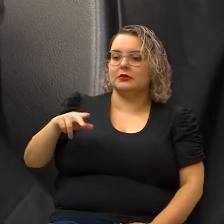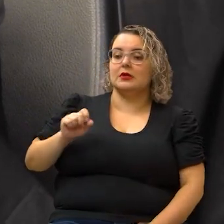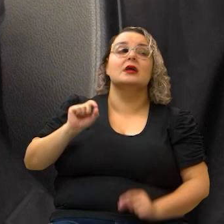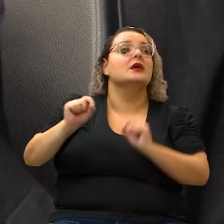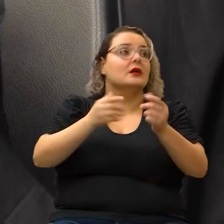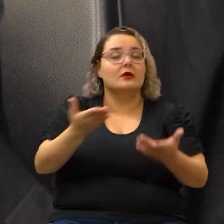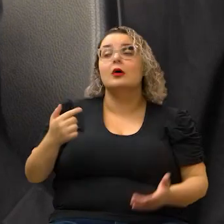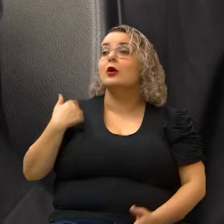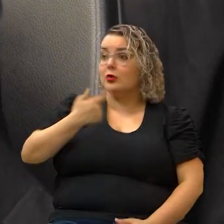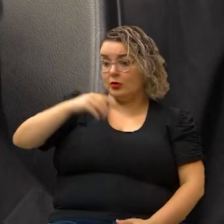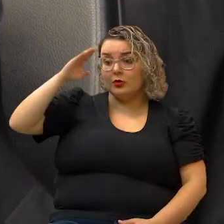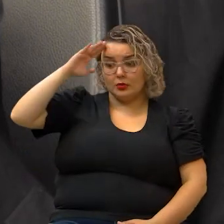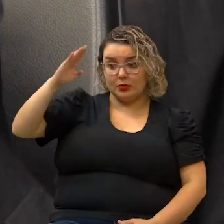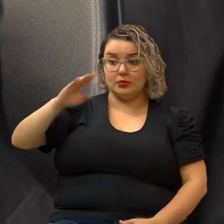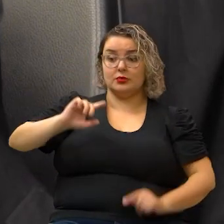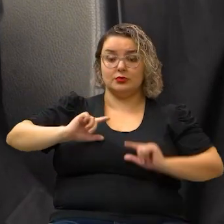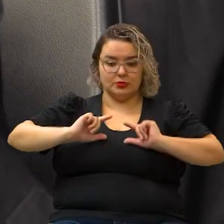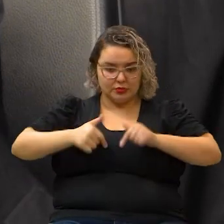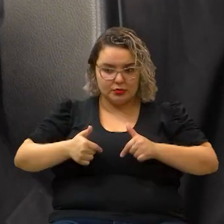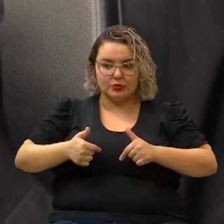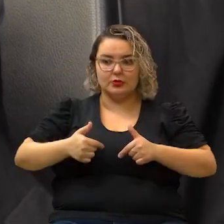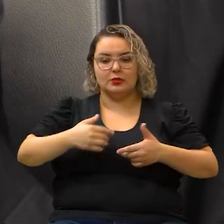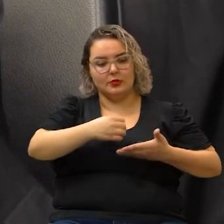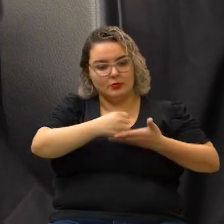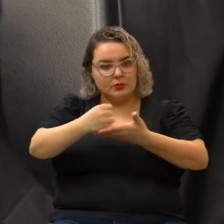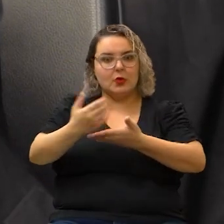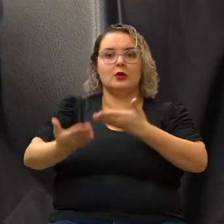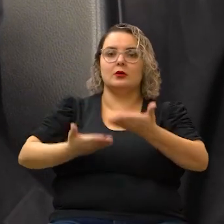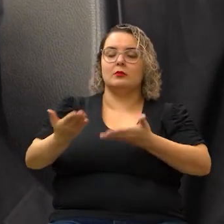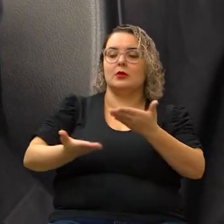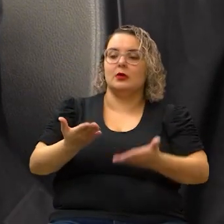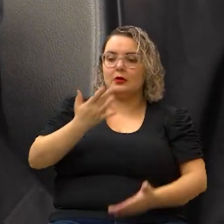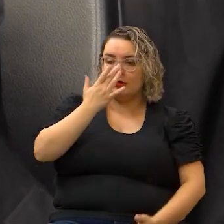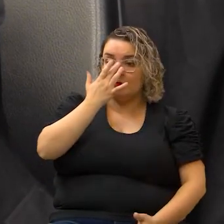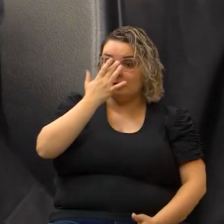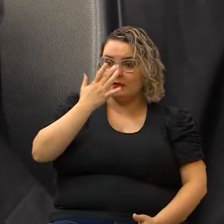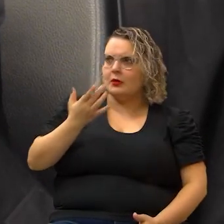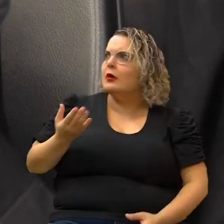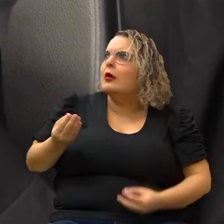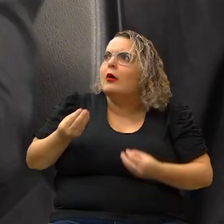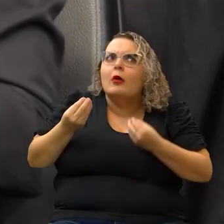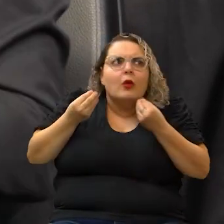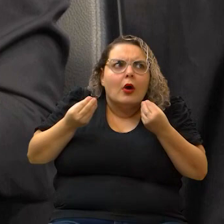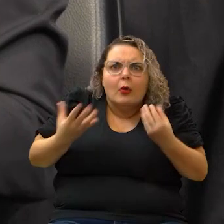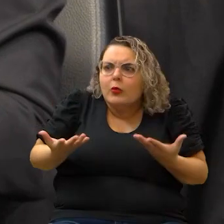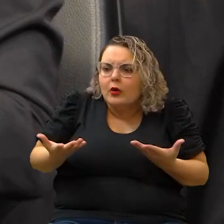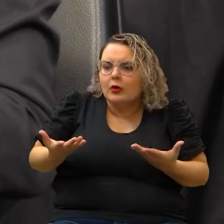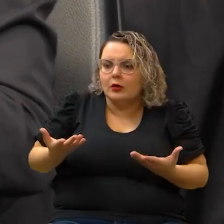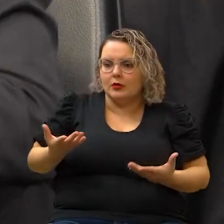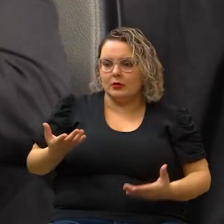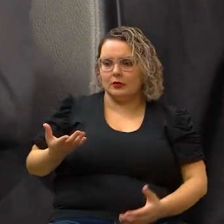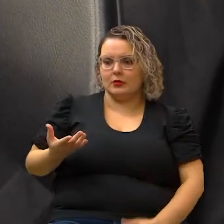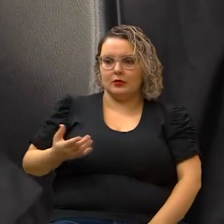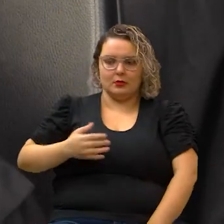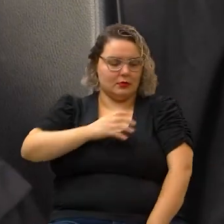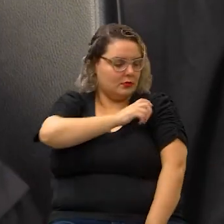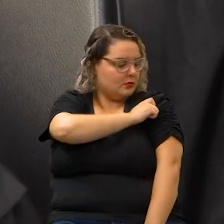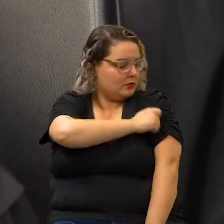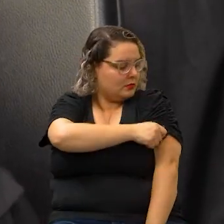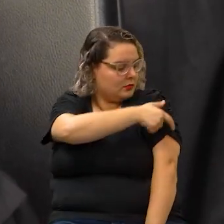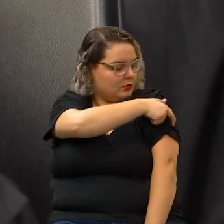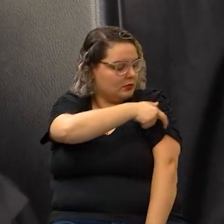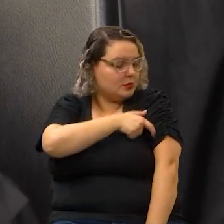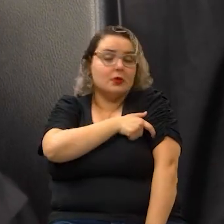quem que são vocês? Nós somos do exército de Israel, viemos buscar o senhor para fazer um tratamento alternativo. Eu falei, como assim? Aí ele falou, olha aqui,